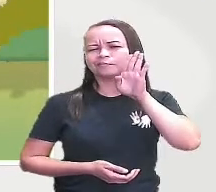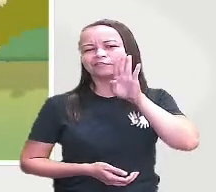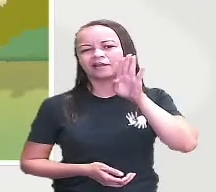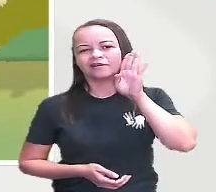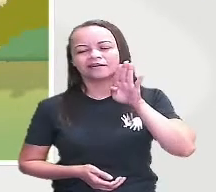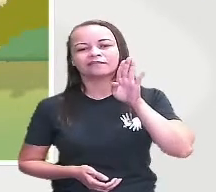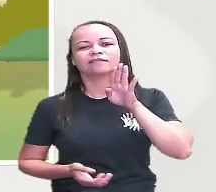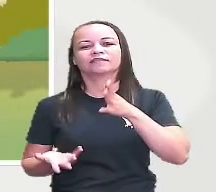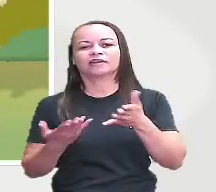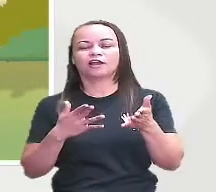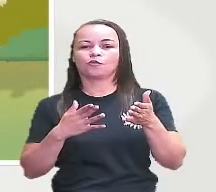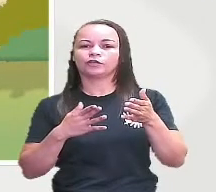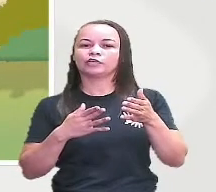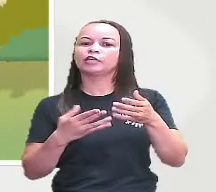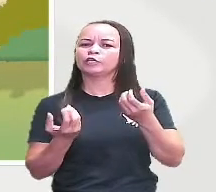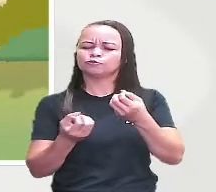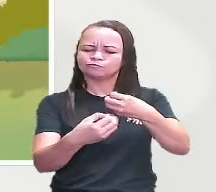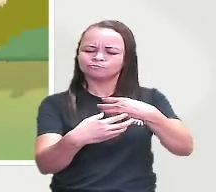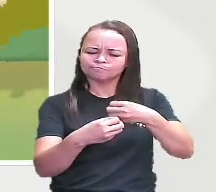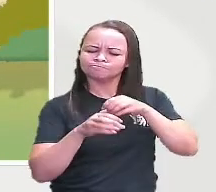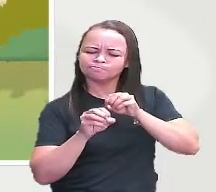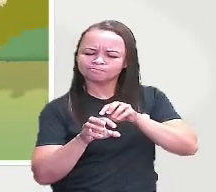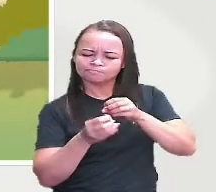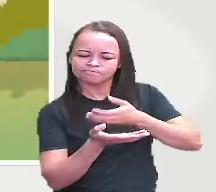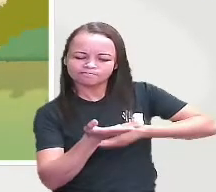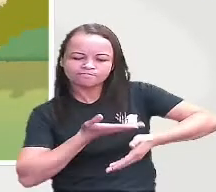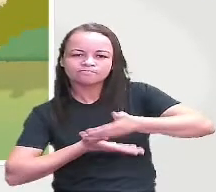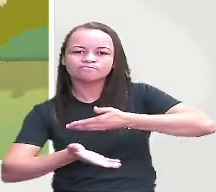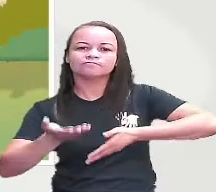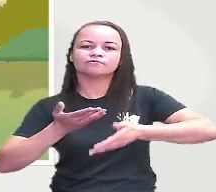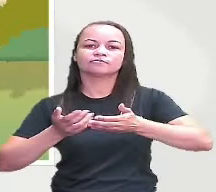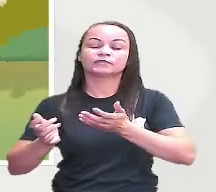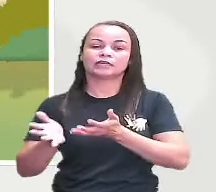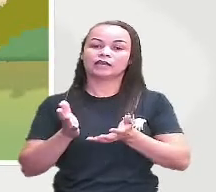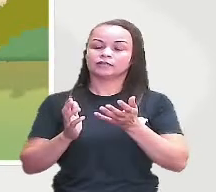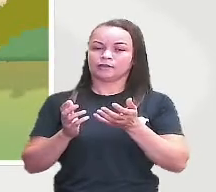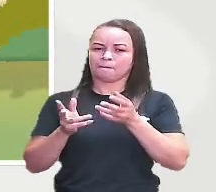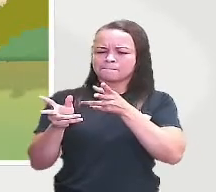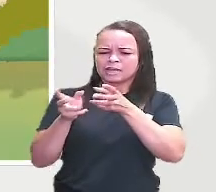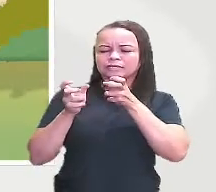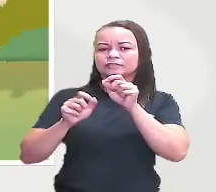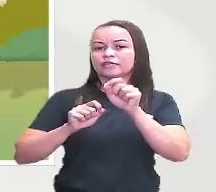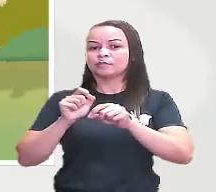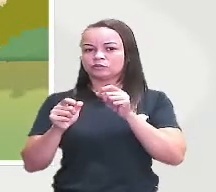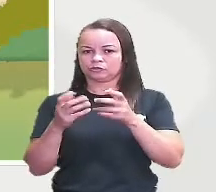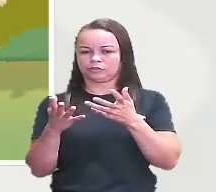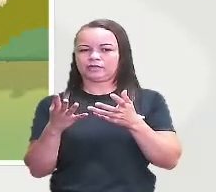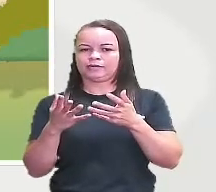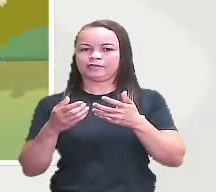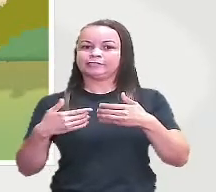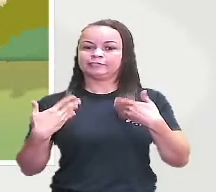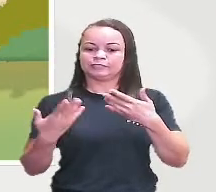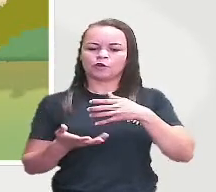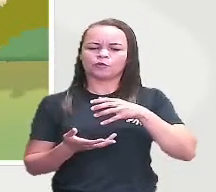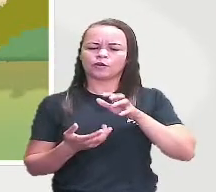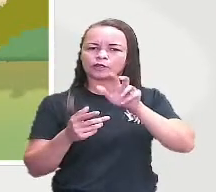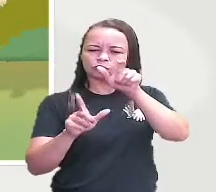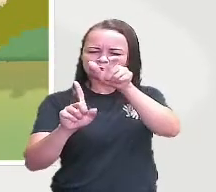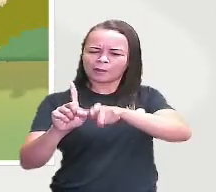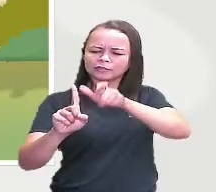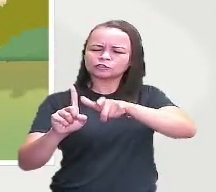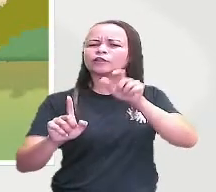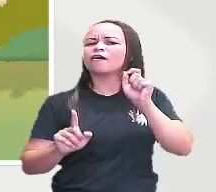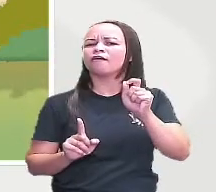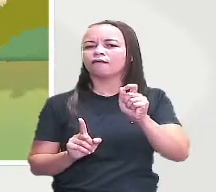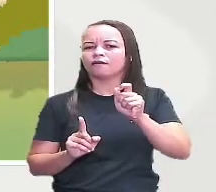que nos traz um ensinamento. E percebam, ó, que sempre são o quê? São animais os personagens